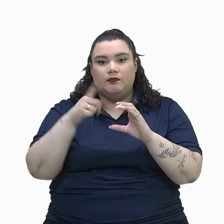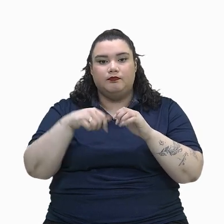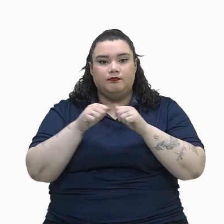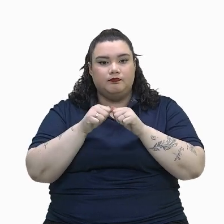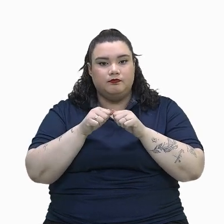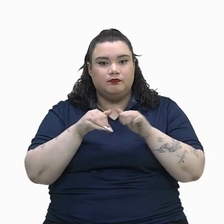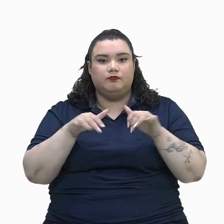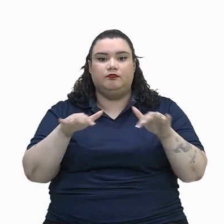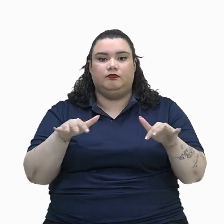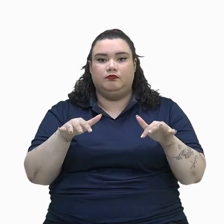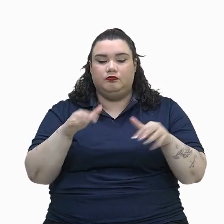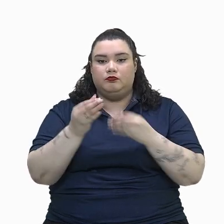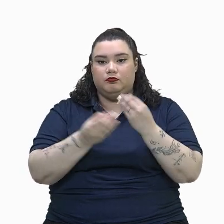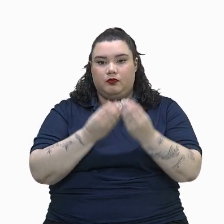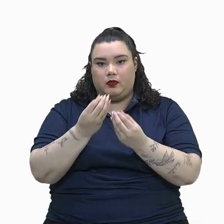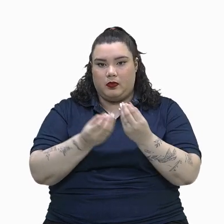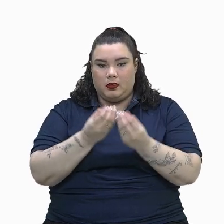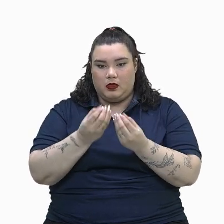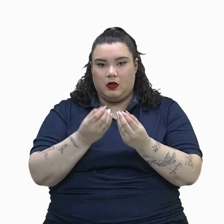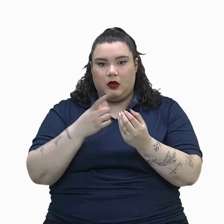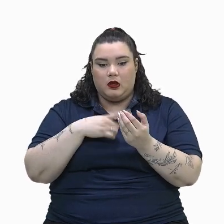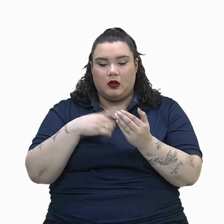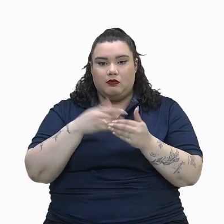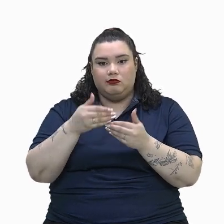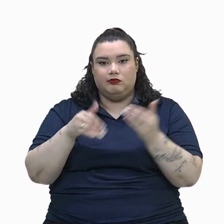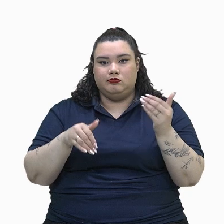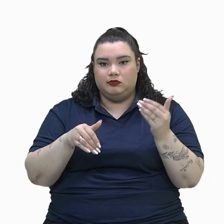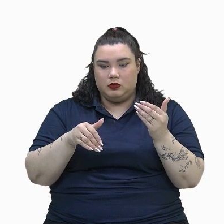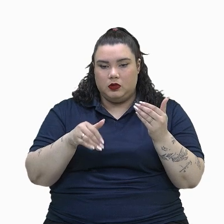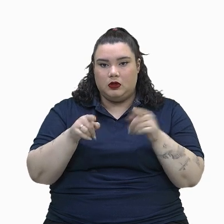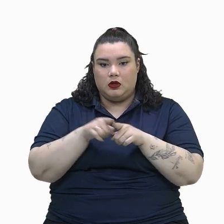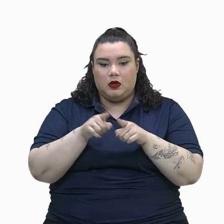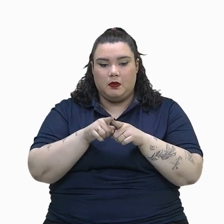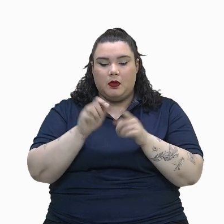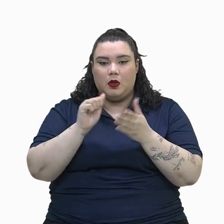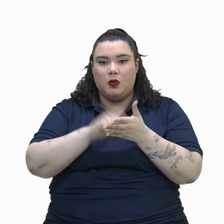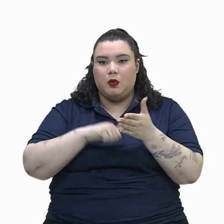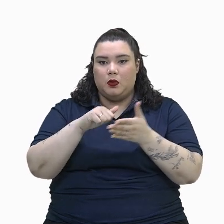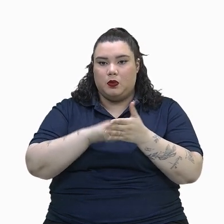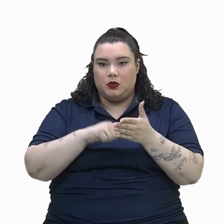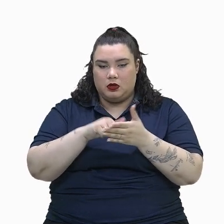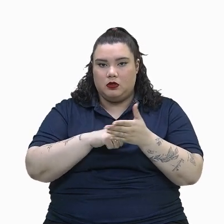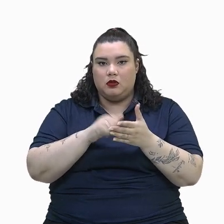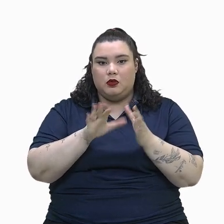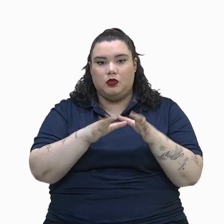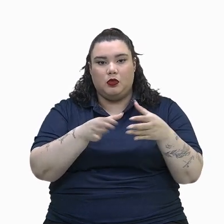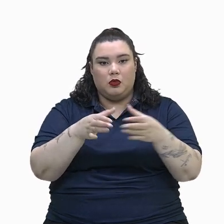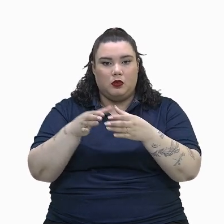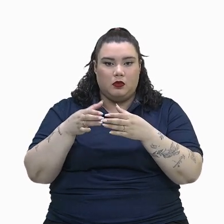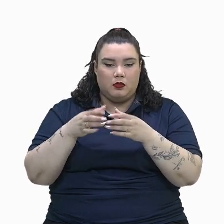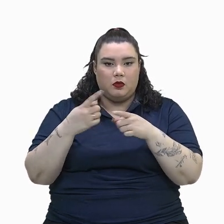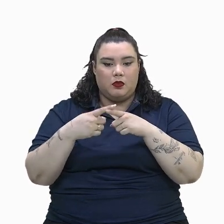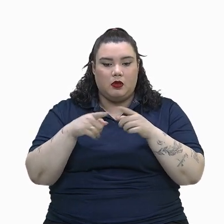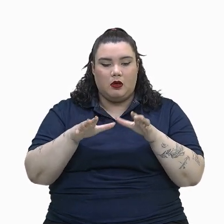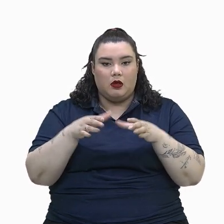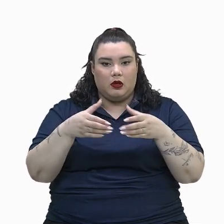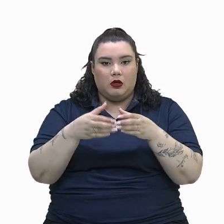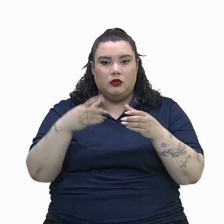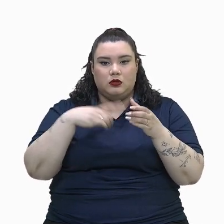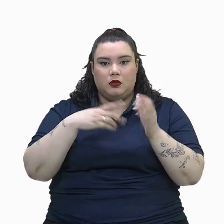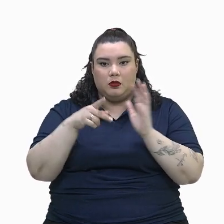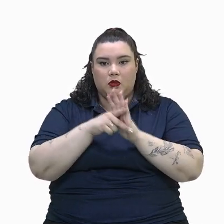capitalista são permeadas pela contradição e pela luta de classes, onde uma classe detentora dos meios